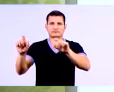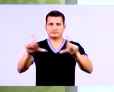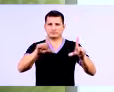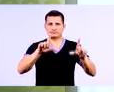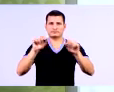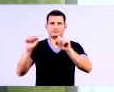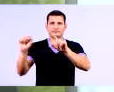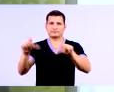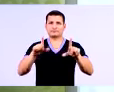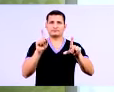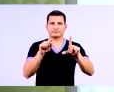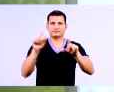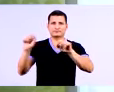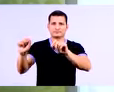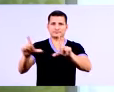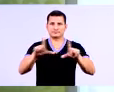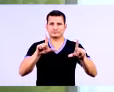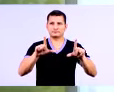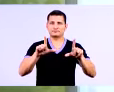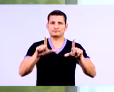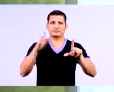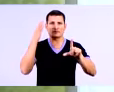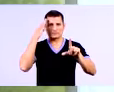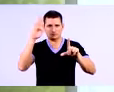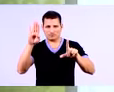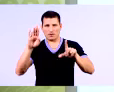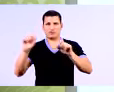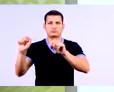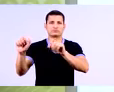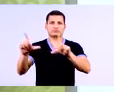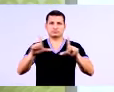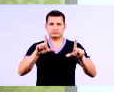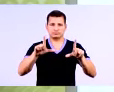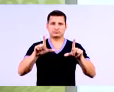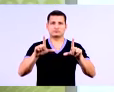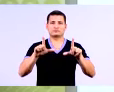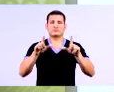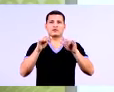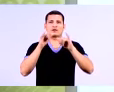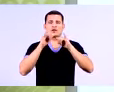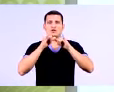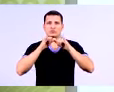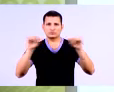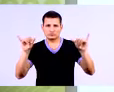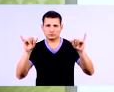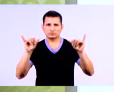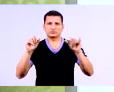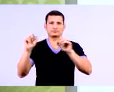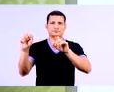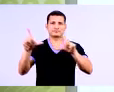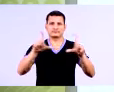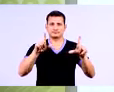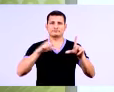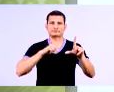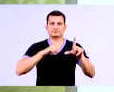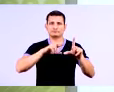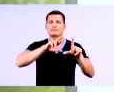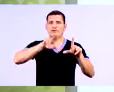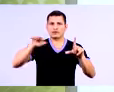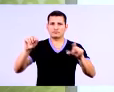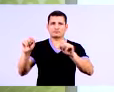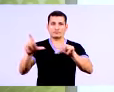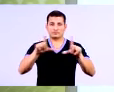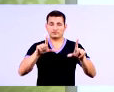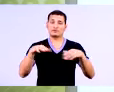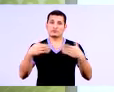que tinha páginas sobre a página principal, tinha a página de notícias, muitas páginas. Essa ligação entre